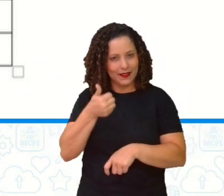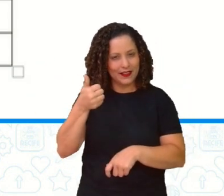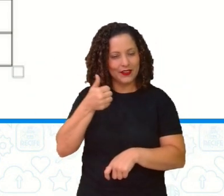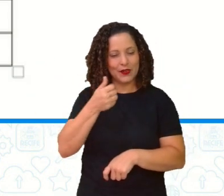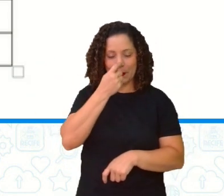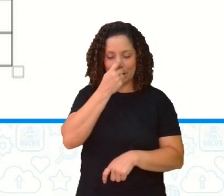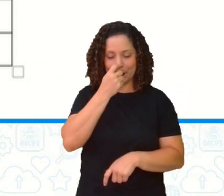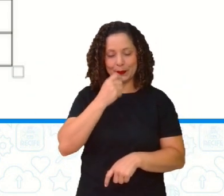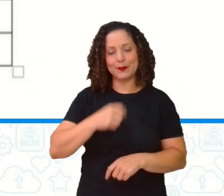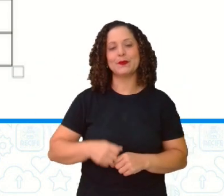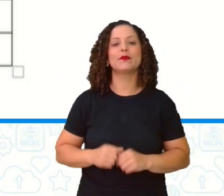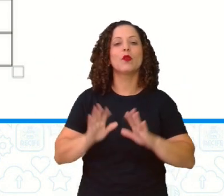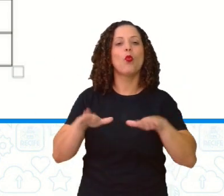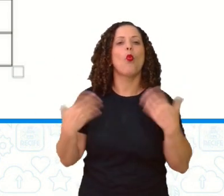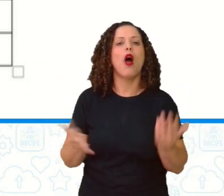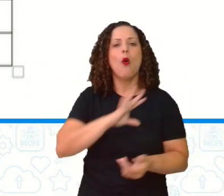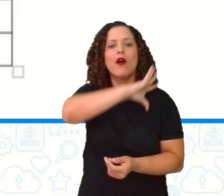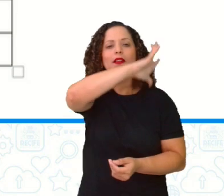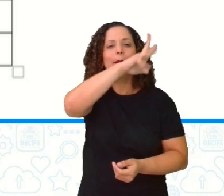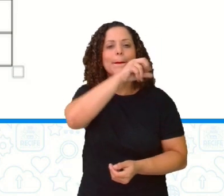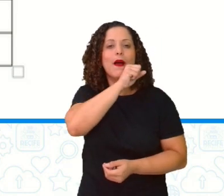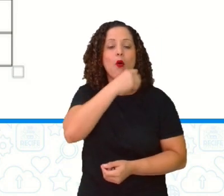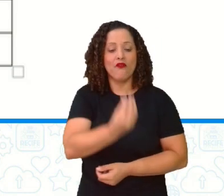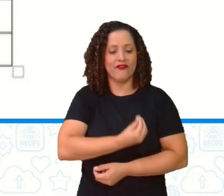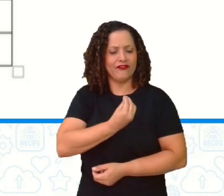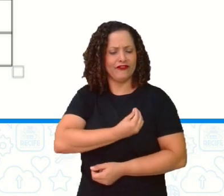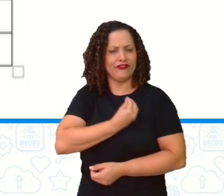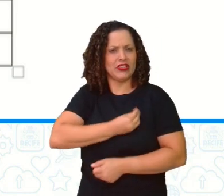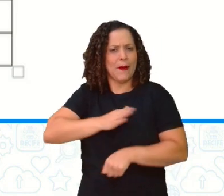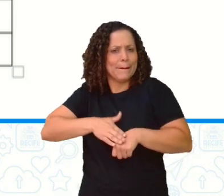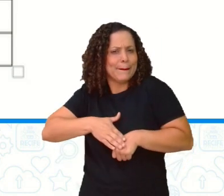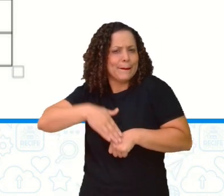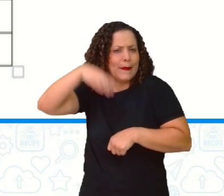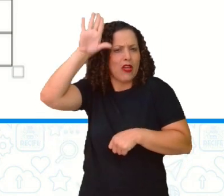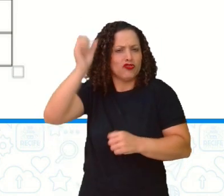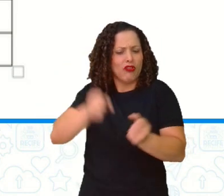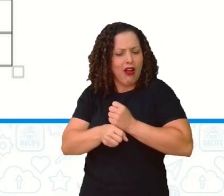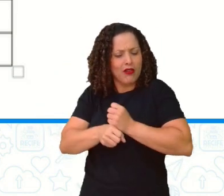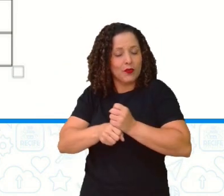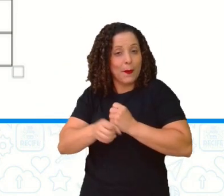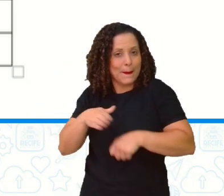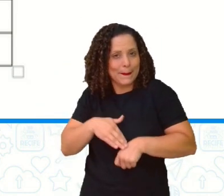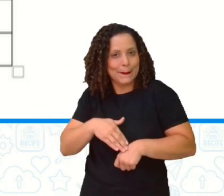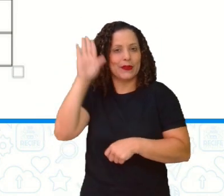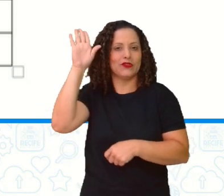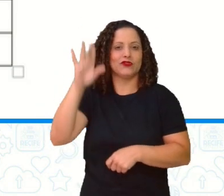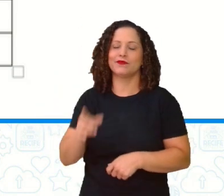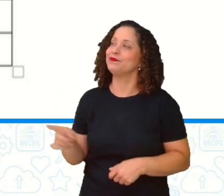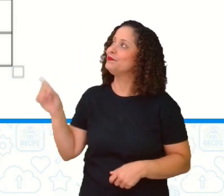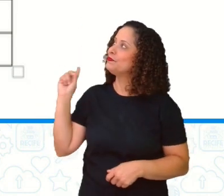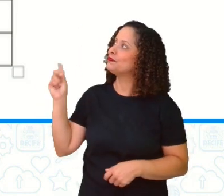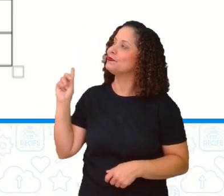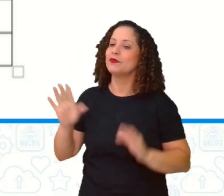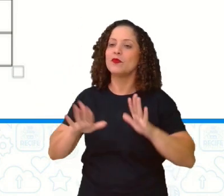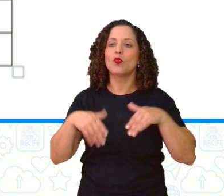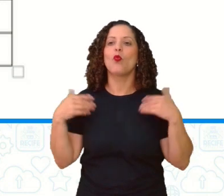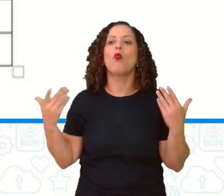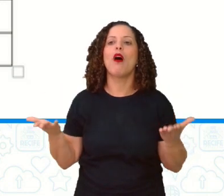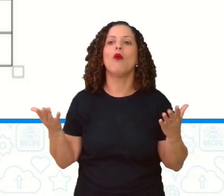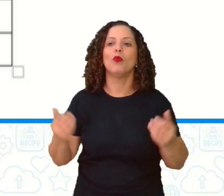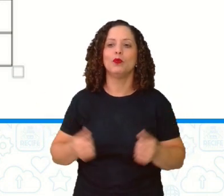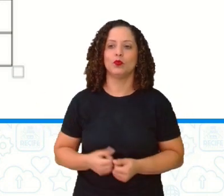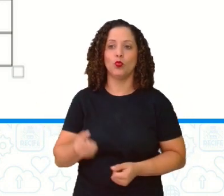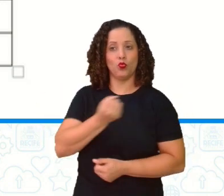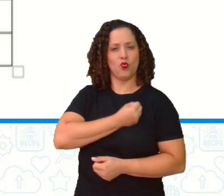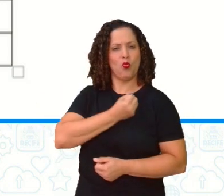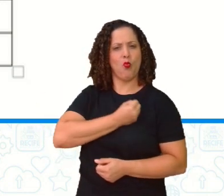acompanhando. Qual animal vive mais? É só você olhar ali qual é o maior